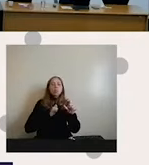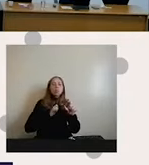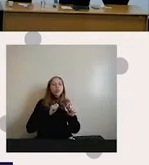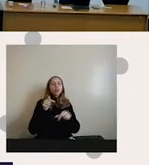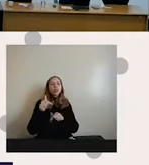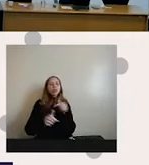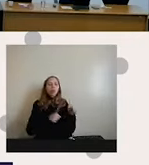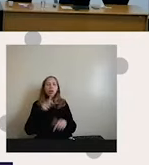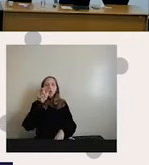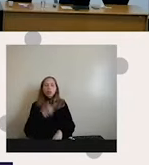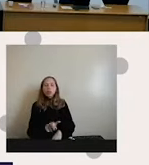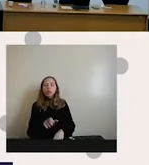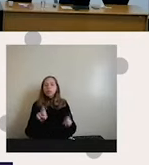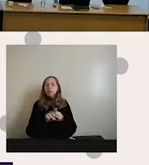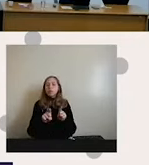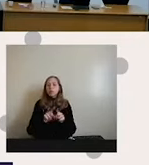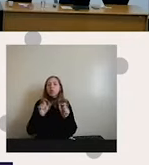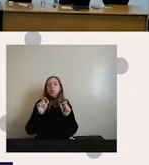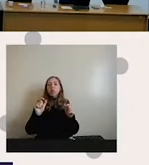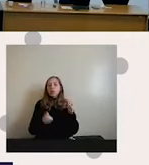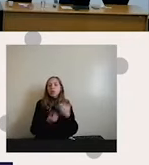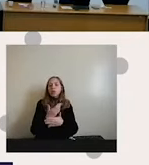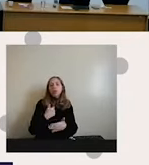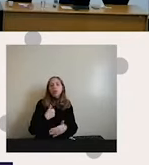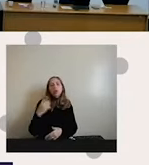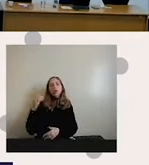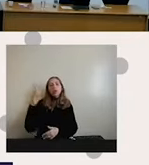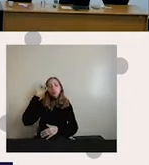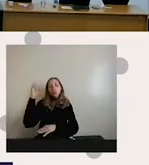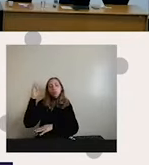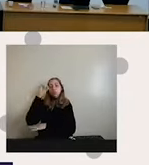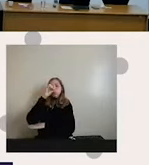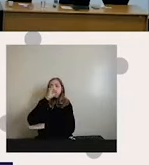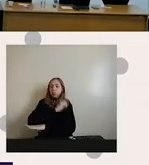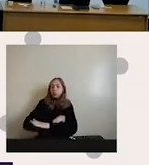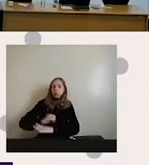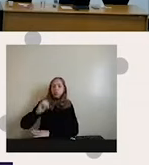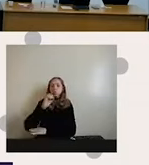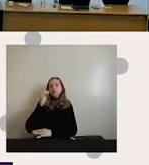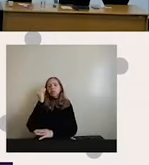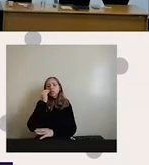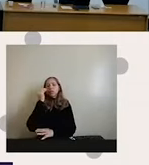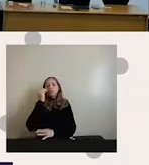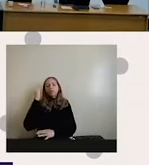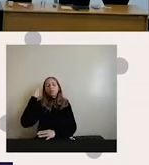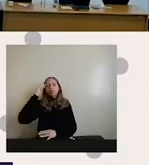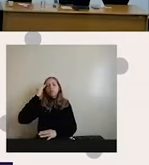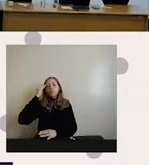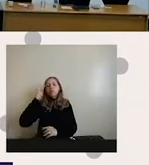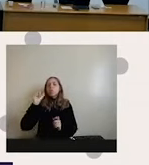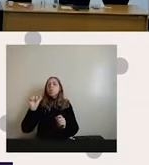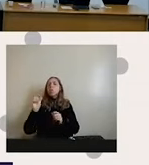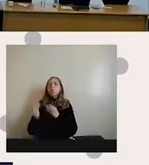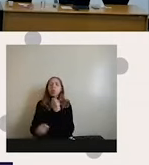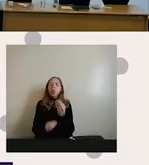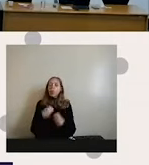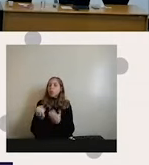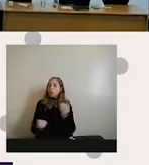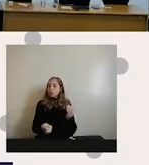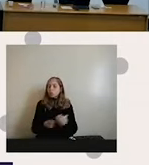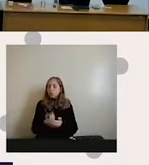os turnos, escalas. Eu passo um dia inteiro lá na organização tentando compreender, né, como é que se dá esse